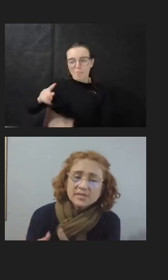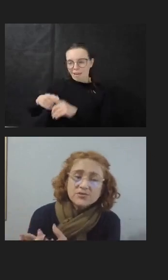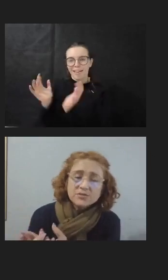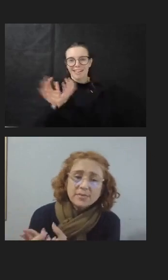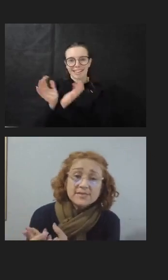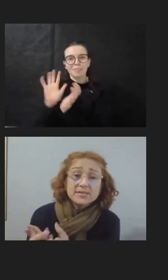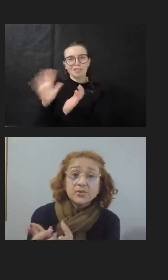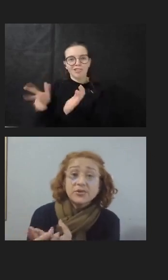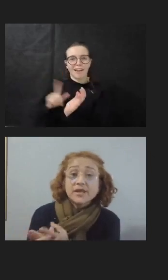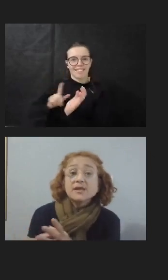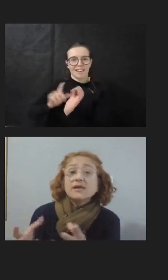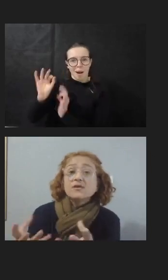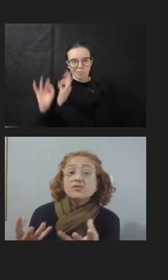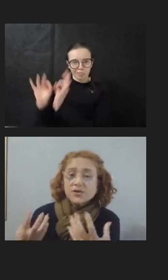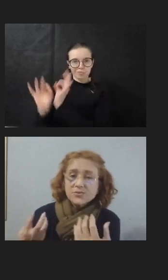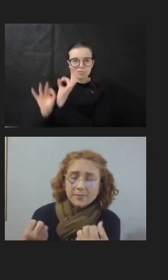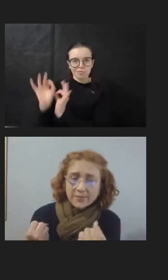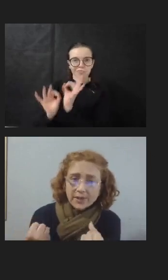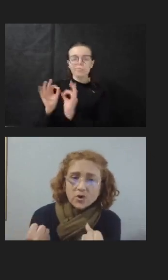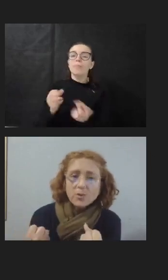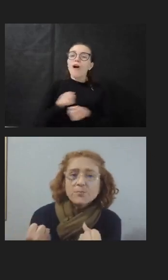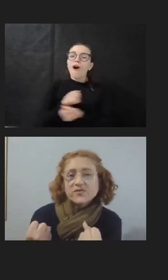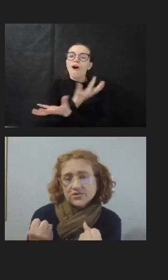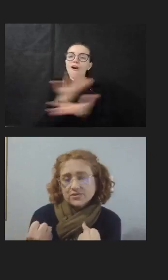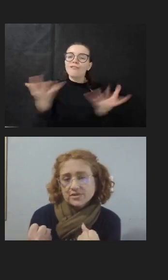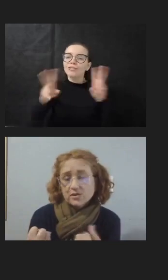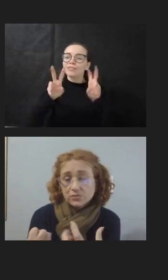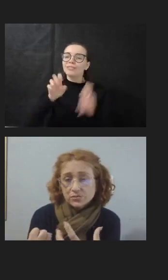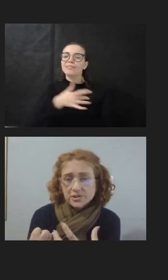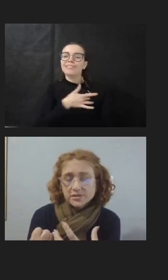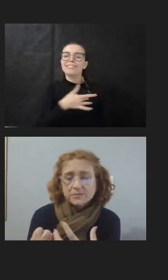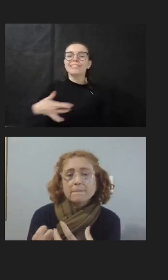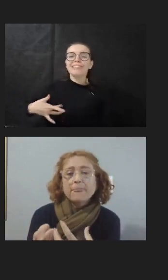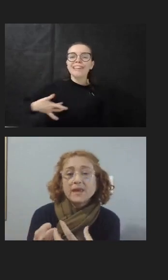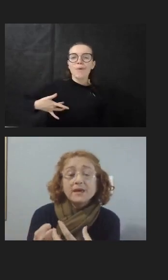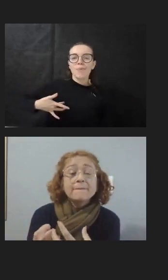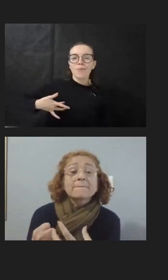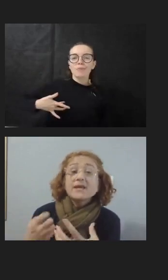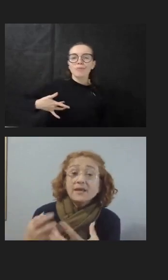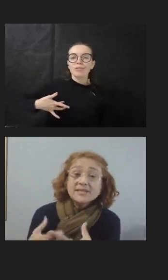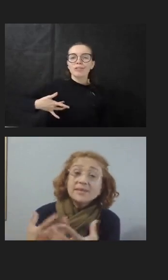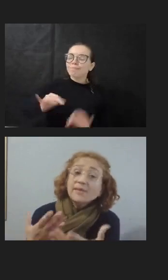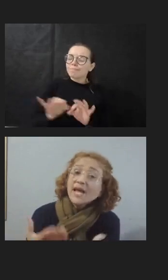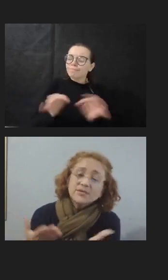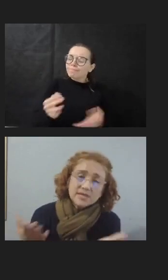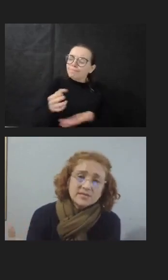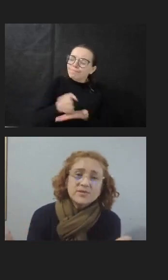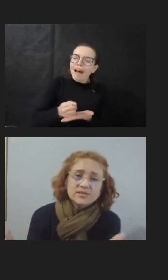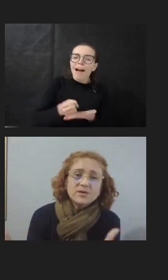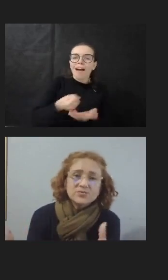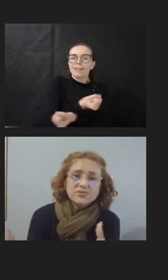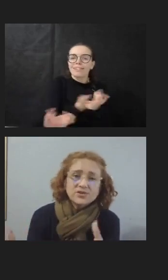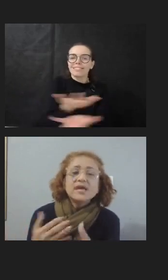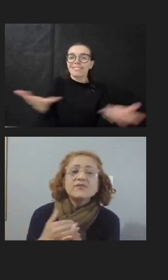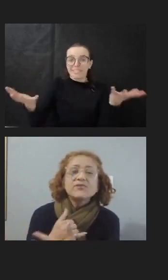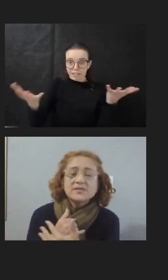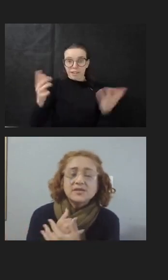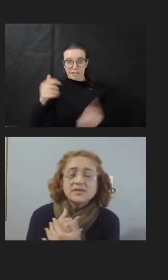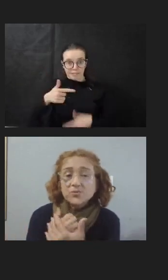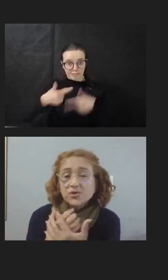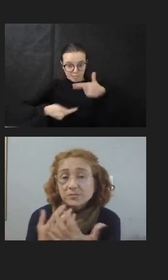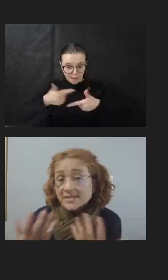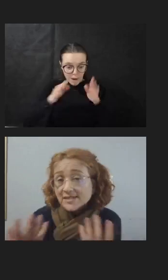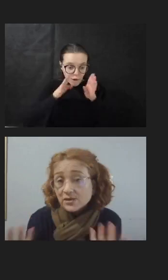educação em saúde básica, porque o nosso papel como profissional da saúde, né, é trabalhar a educação em saúde, é